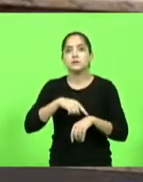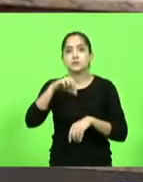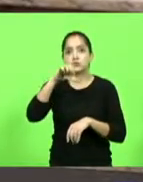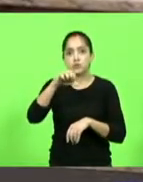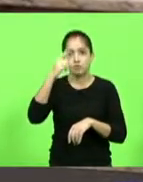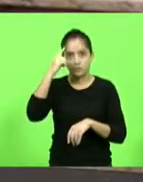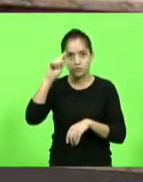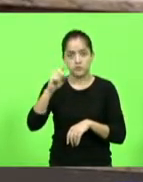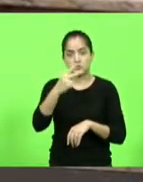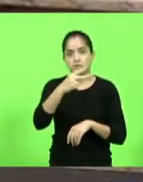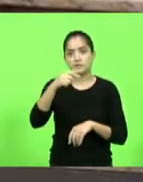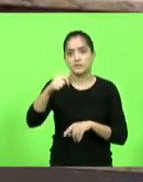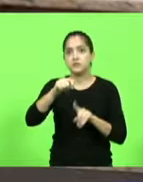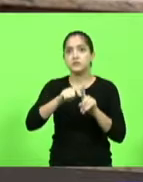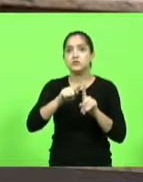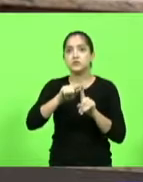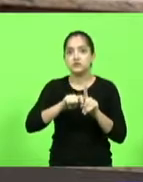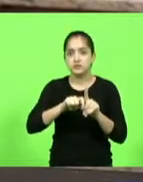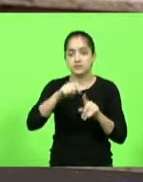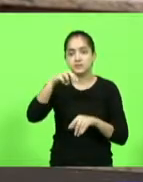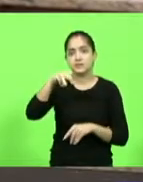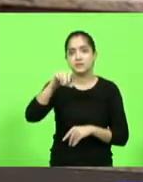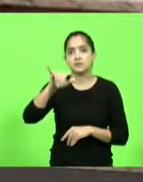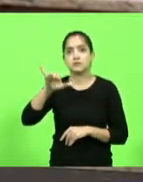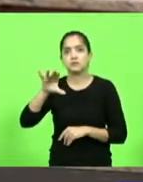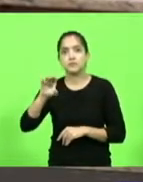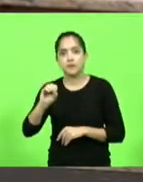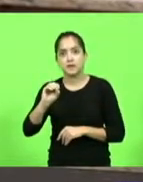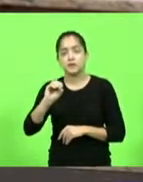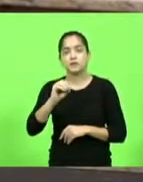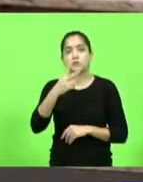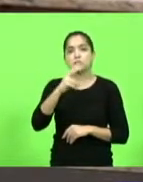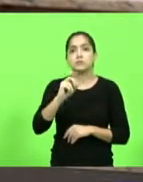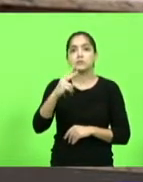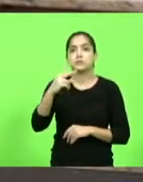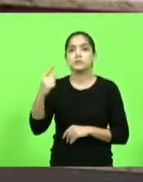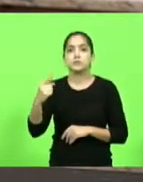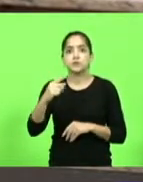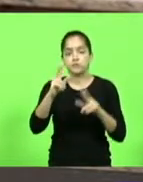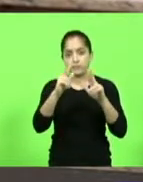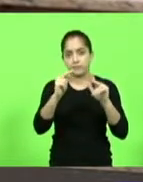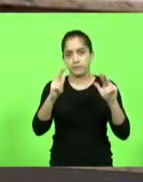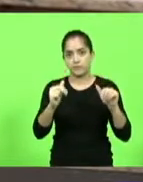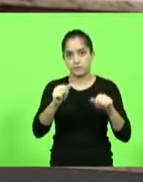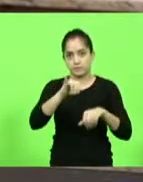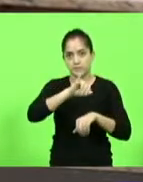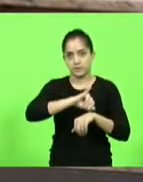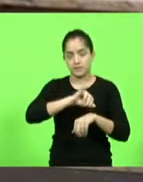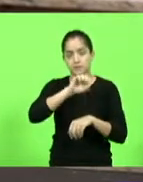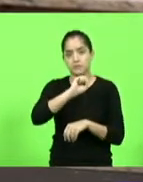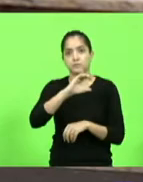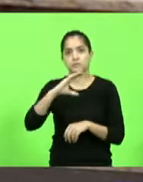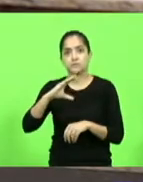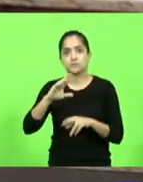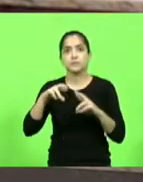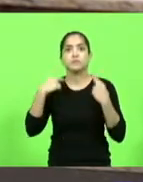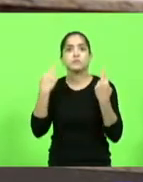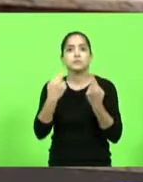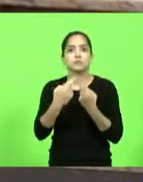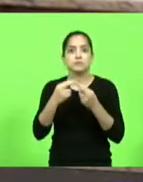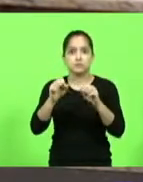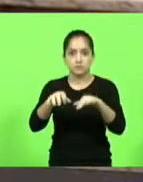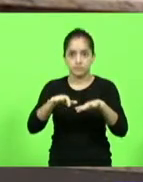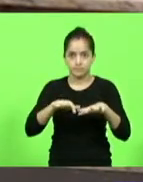dia 27 do mês de maio de do ano de 2021, nessa cidade de Florianópolis, capital de Santa Catarina, reuniu-se a Assembleia Legislativa em